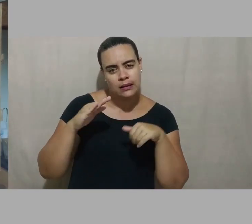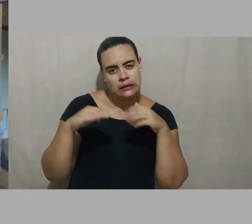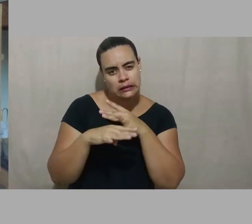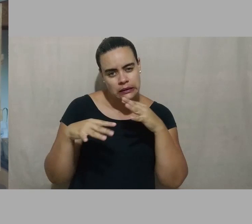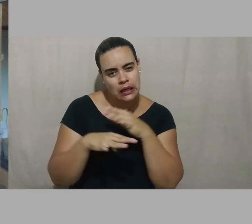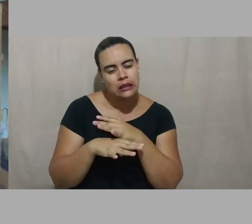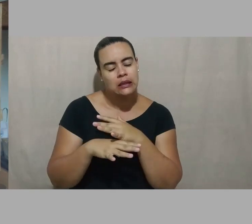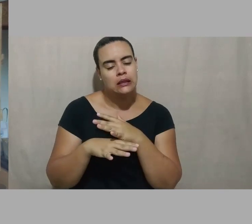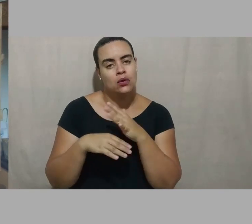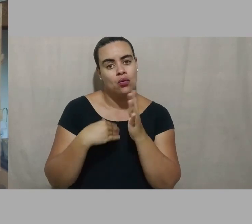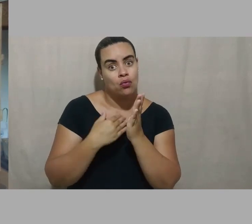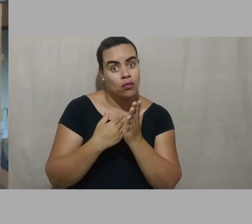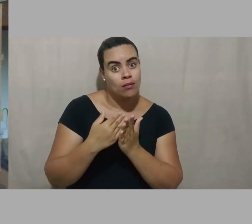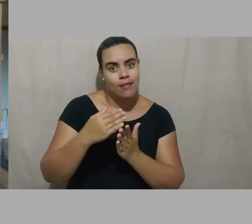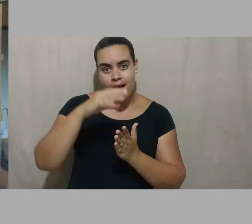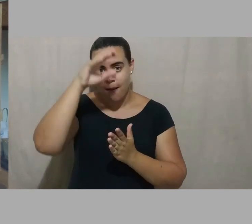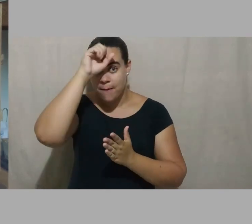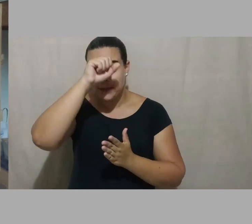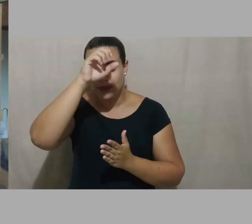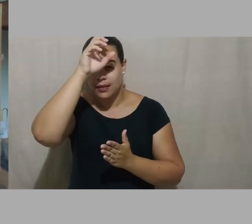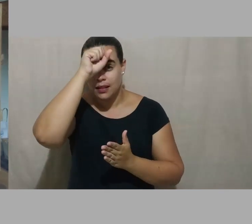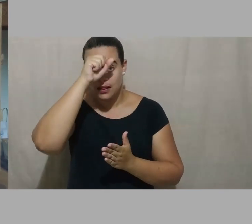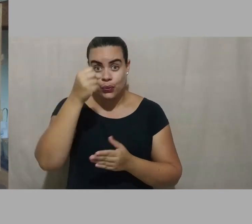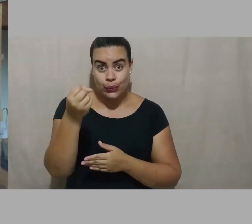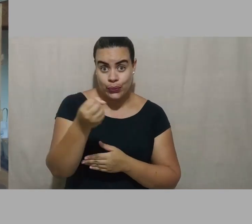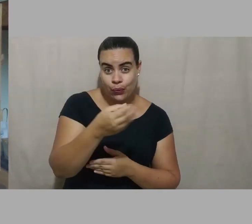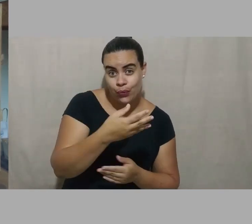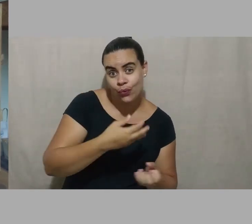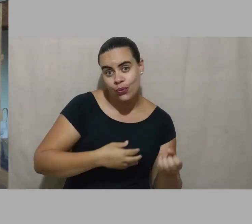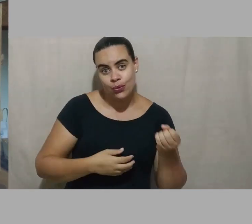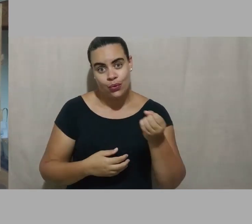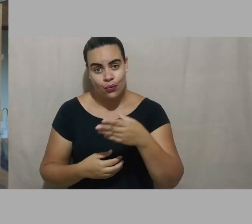E foi aí que fui aprendendo outras coisas. Foi aí que